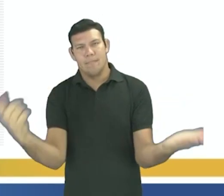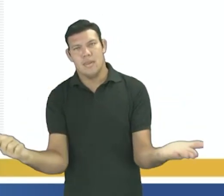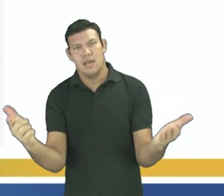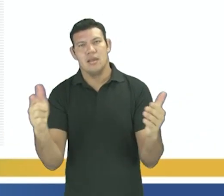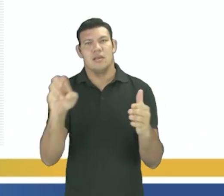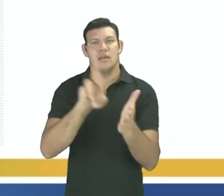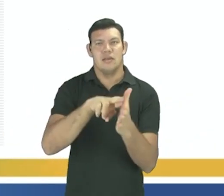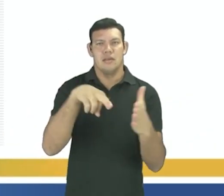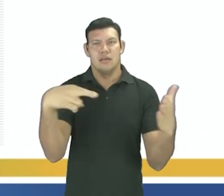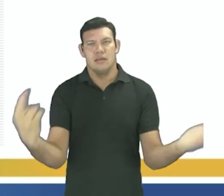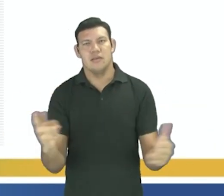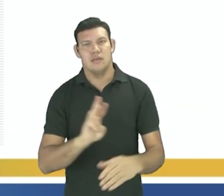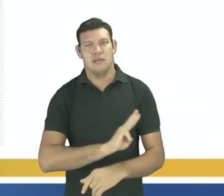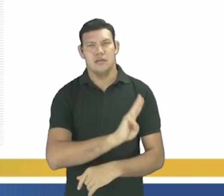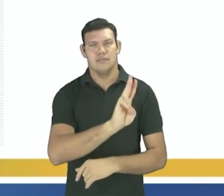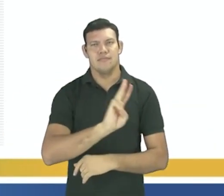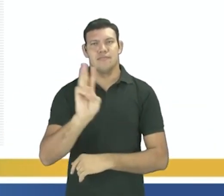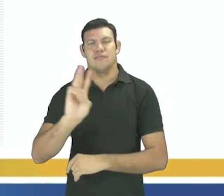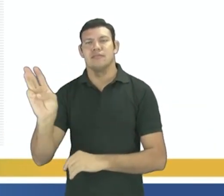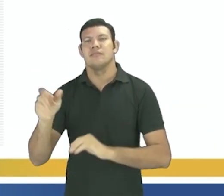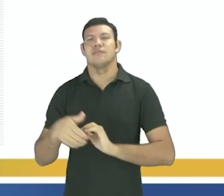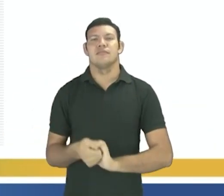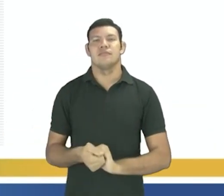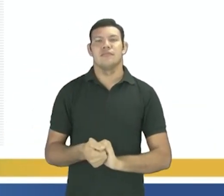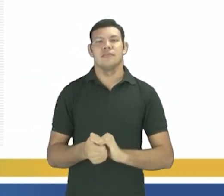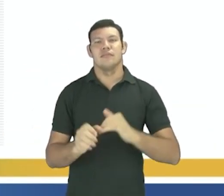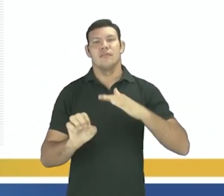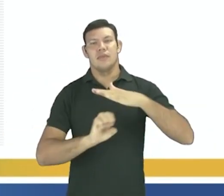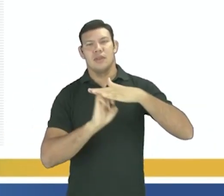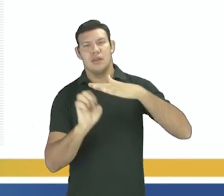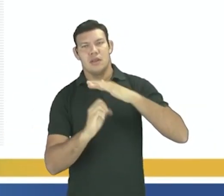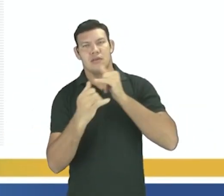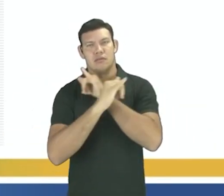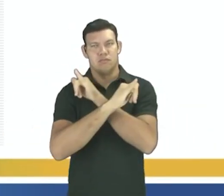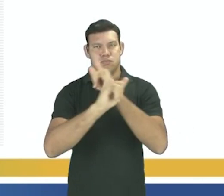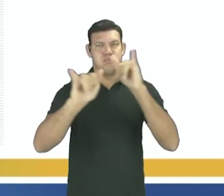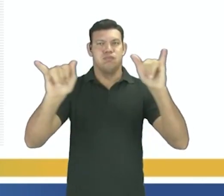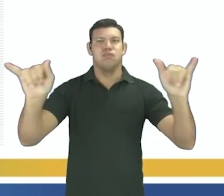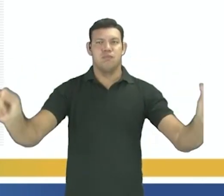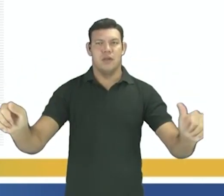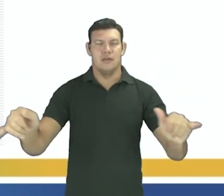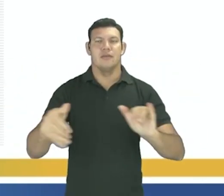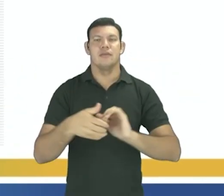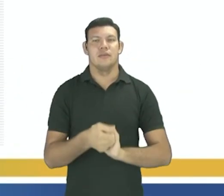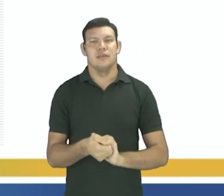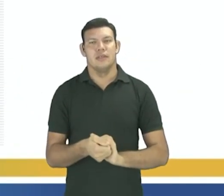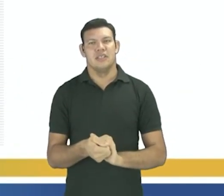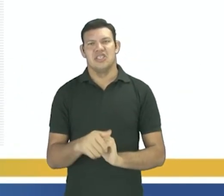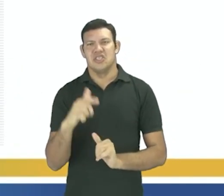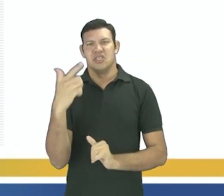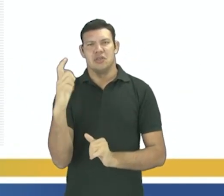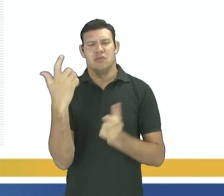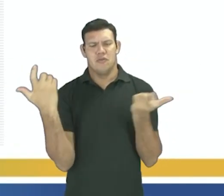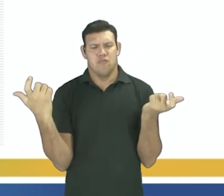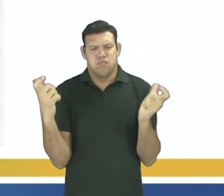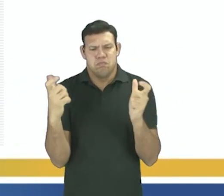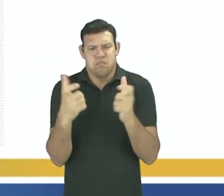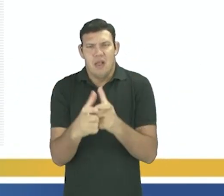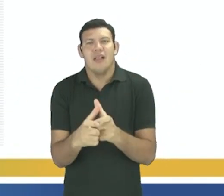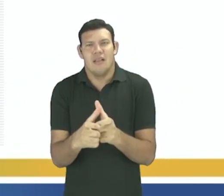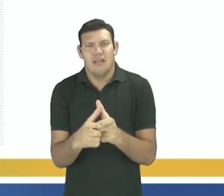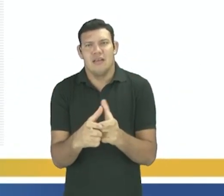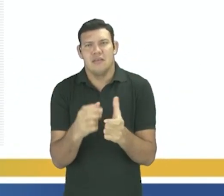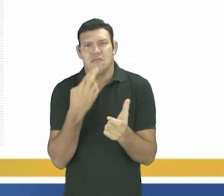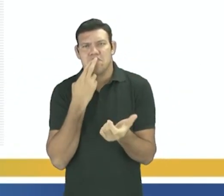sites, estabelecimentos que possam fazer essa divulgação da melhor maneira, que não haja restrição ao